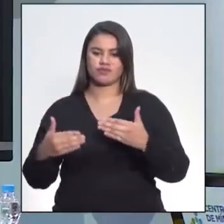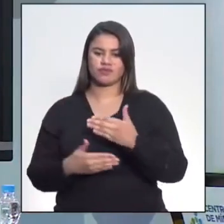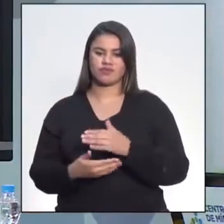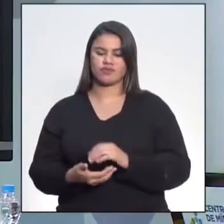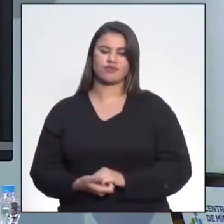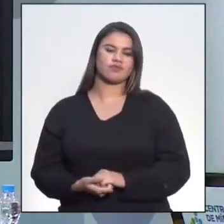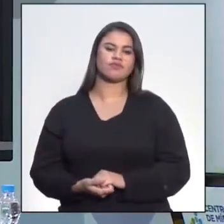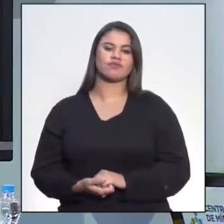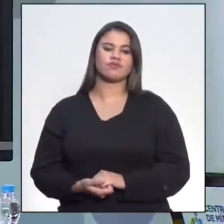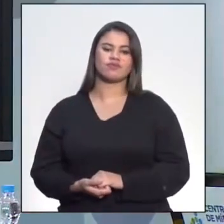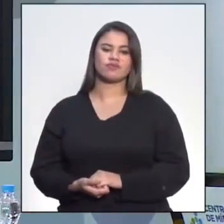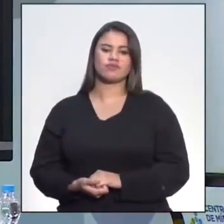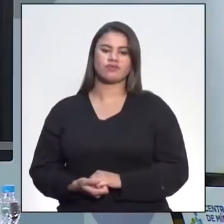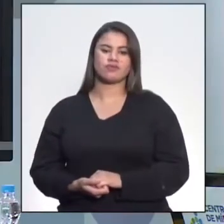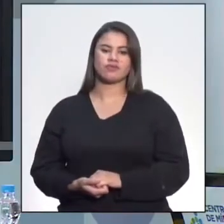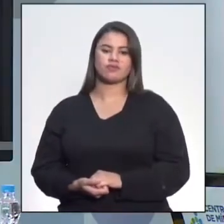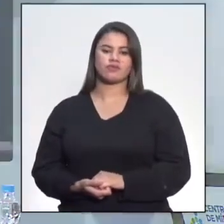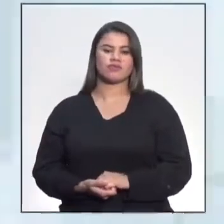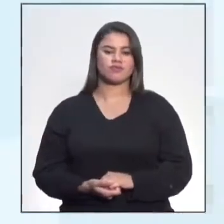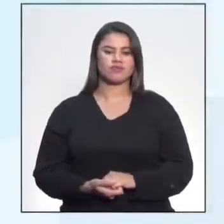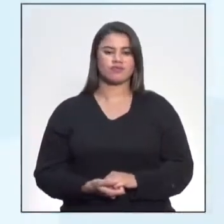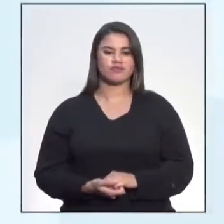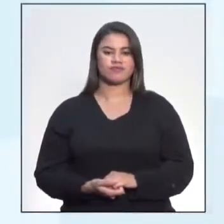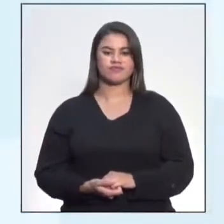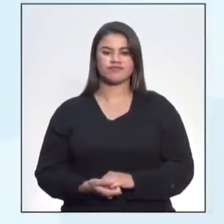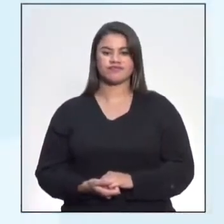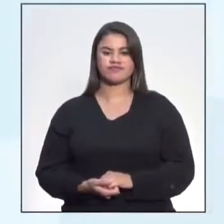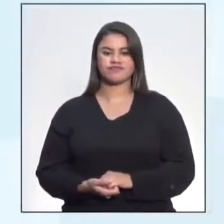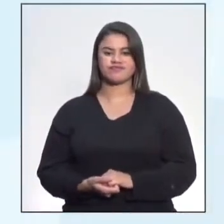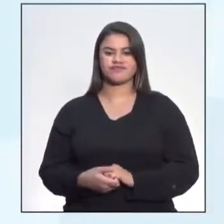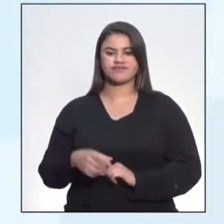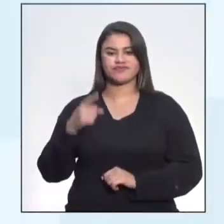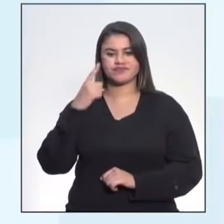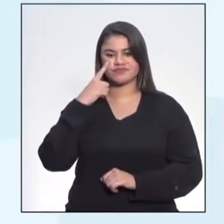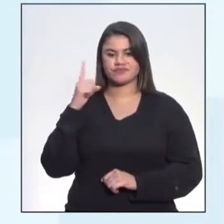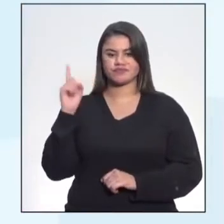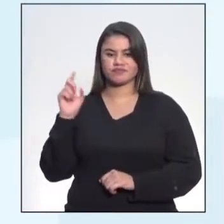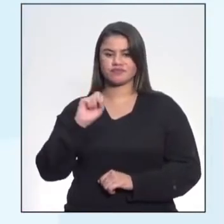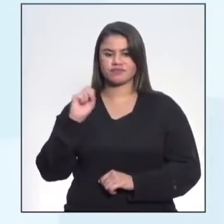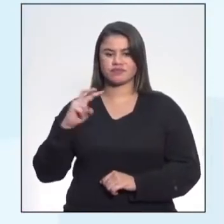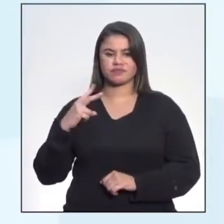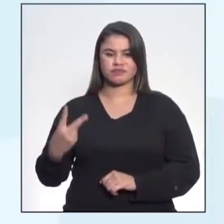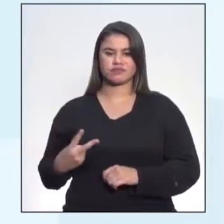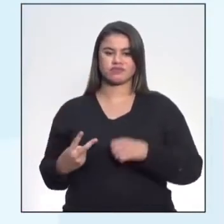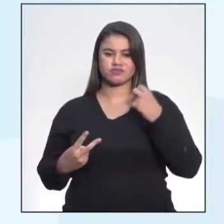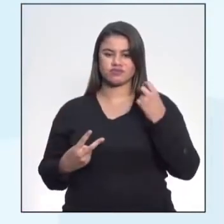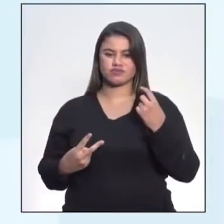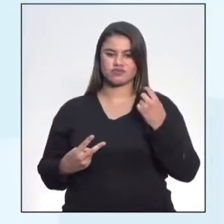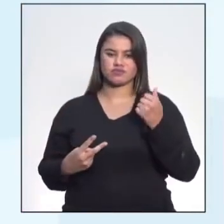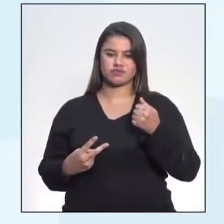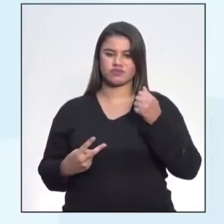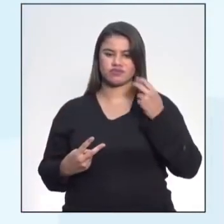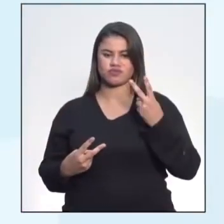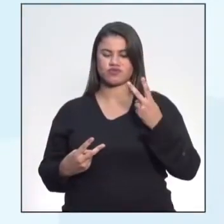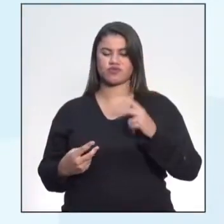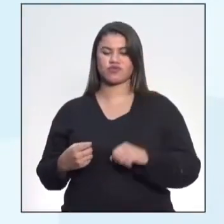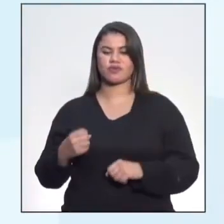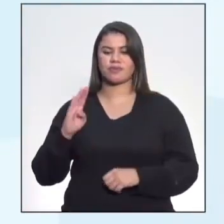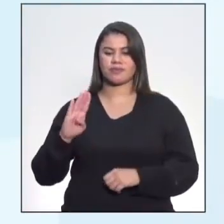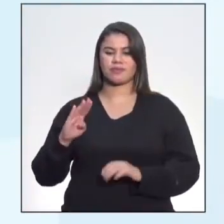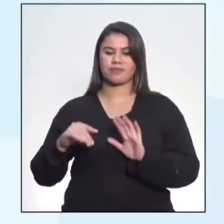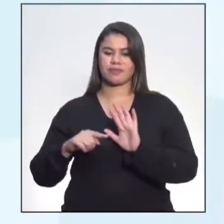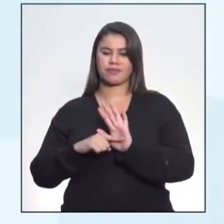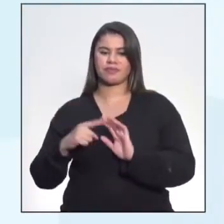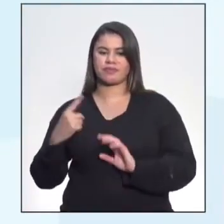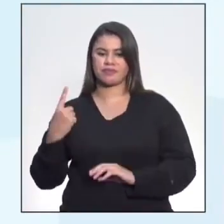só para mostrar o gráfico bonitinho. Então, observe aí, ó, o valor do A é 2, o valor do B é menos 1. No gráfico, eu marquei do